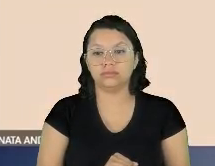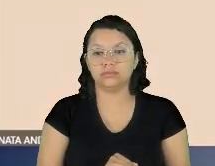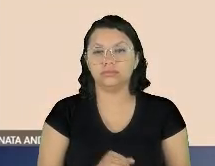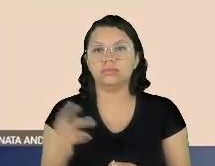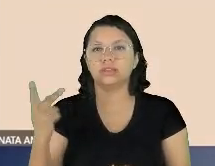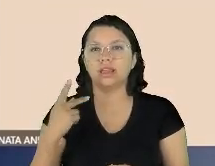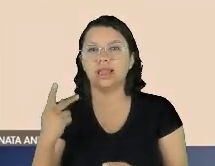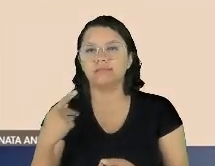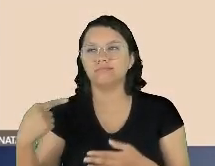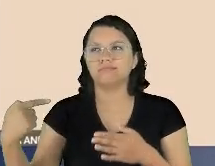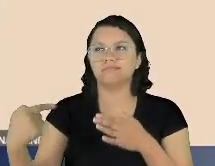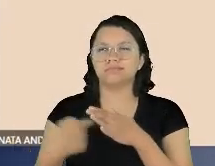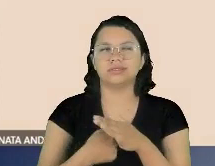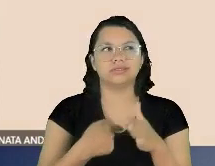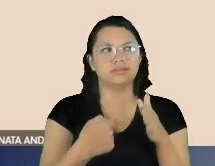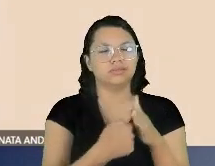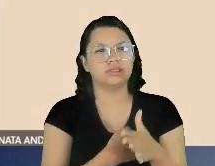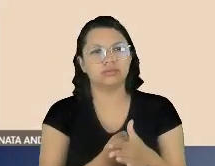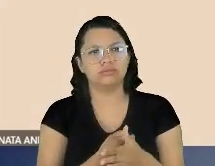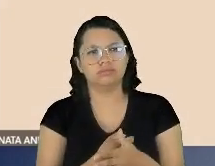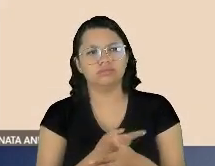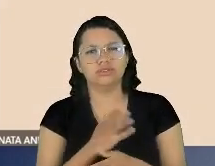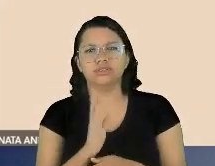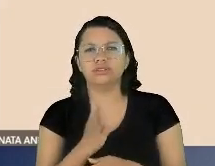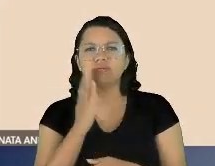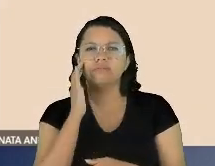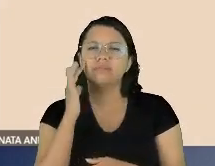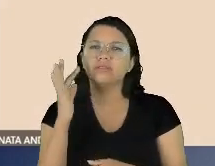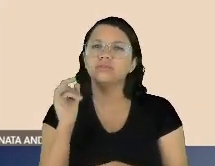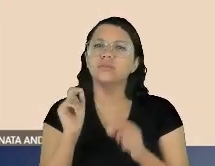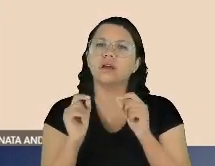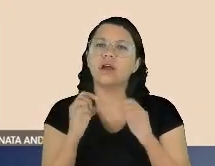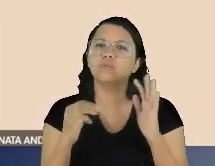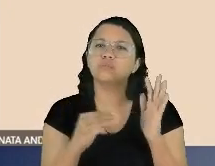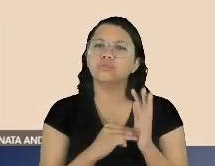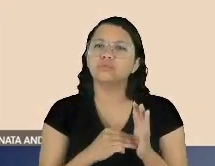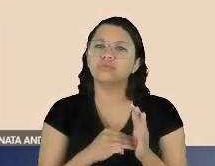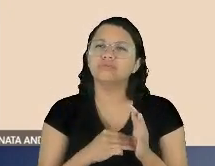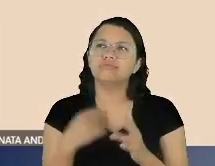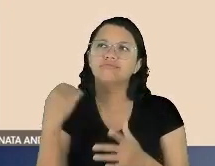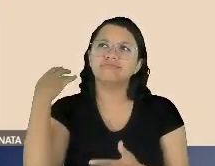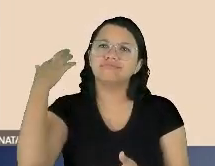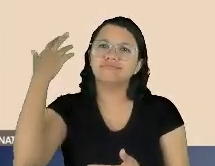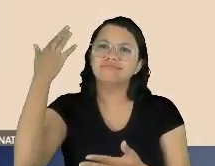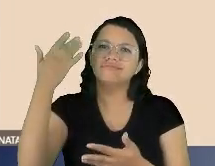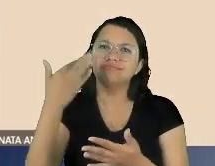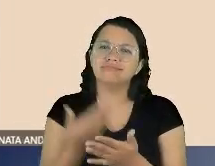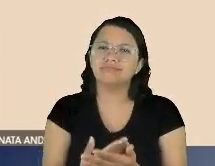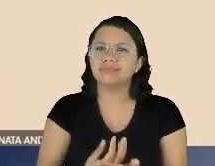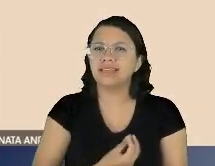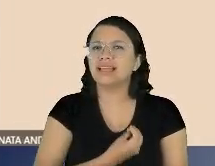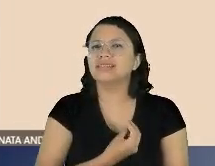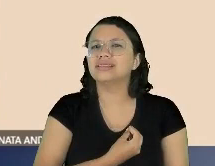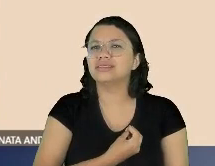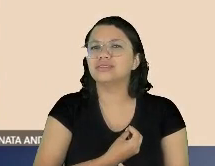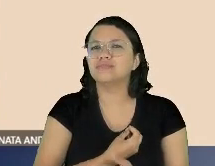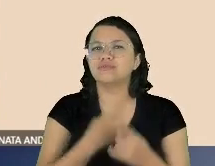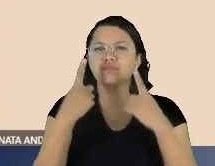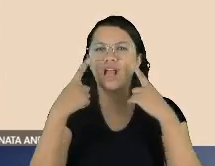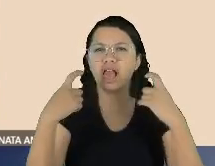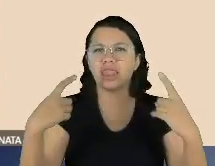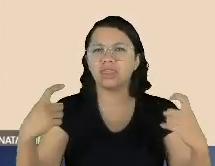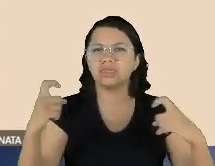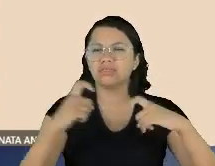a gente se pergunta, já parou para pensar, qual que é o motivo pelo qual desde o início dos tempos existe violência